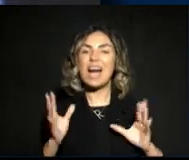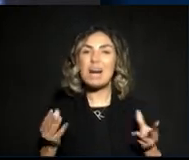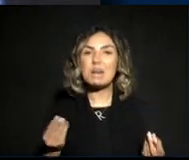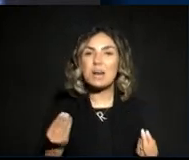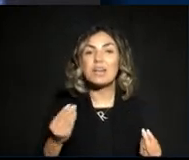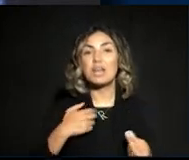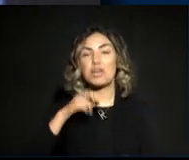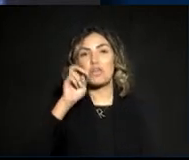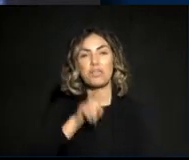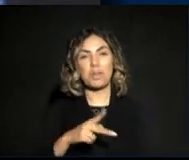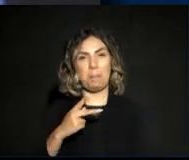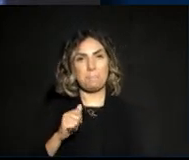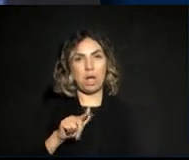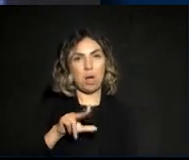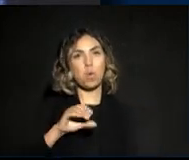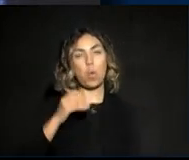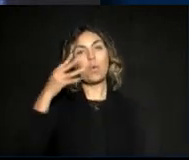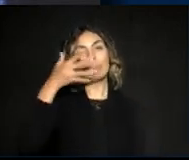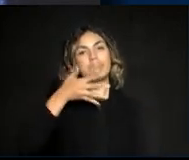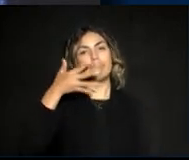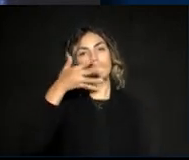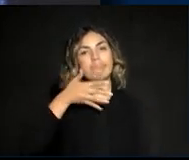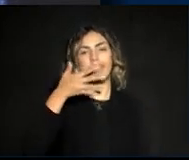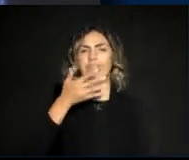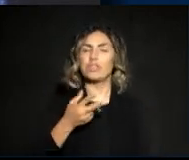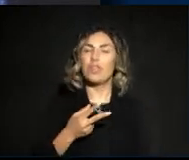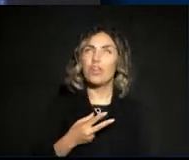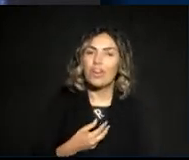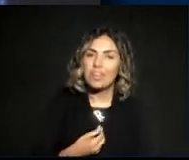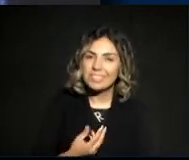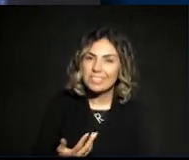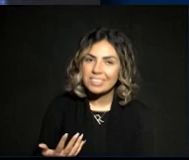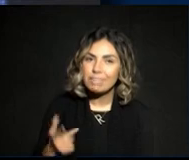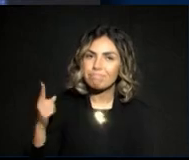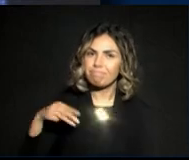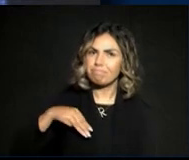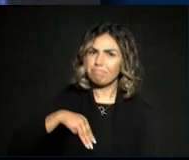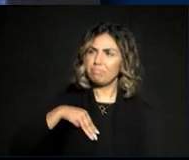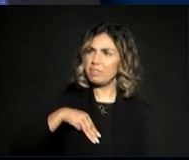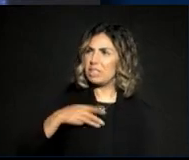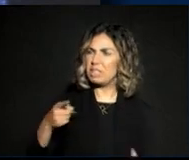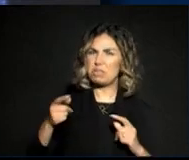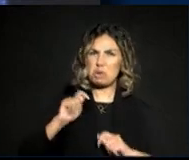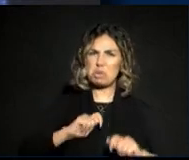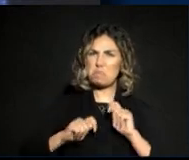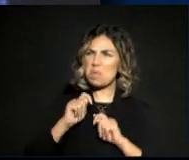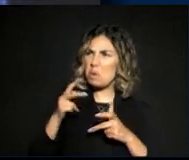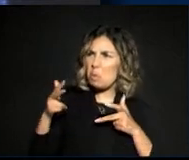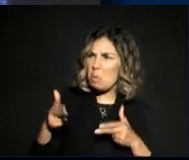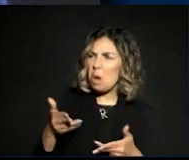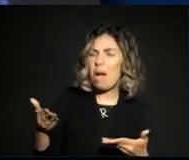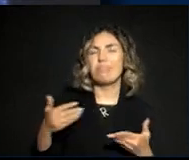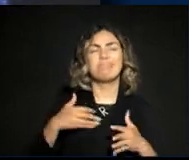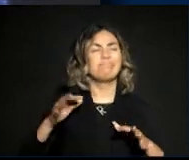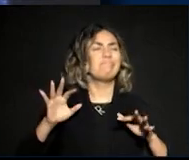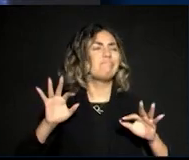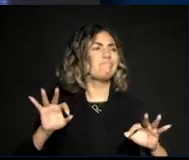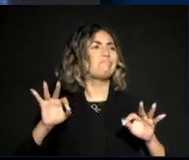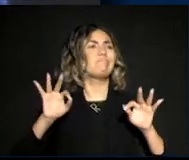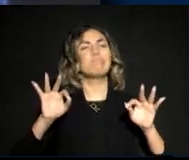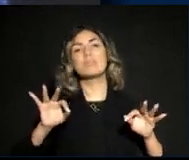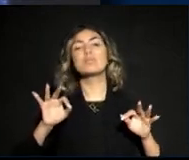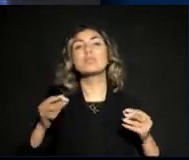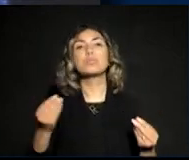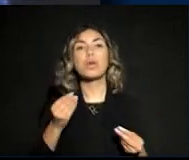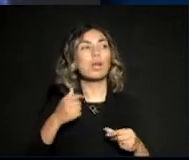o nosso Paulo Guedes falando a pouco cá para nós é um luxo ter um Ministro da Economia como Paulo Guedes porque quando a gente pensa no